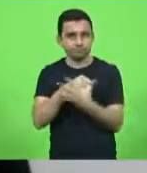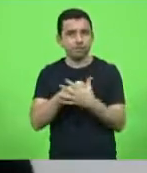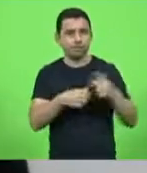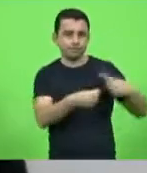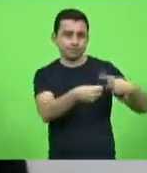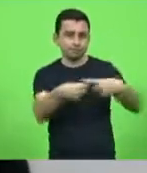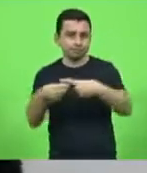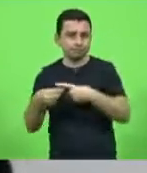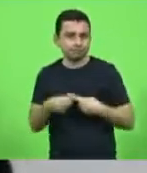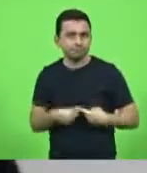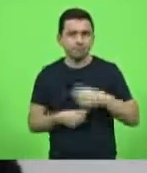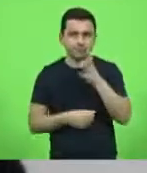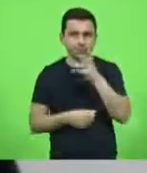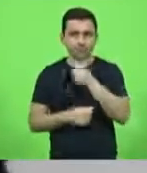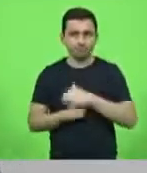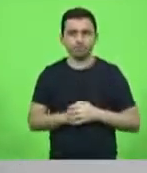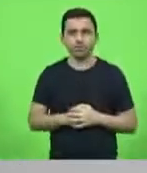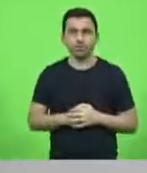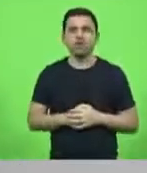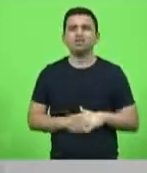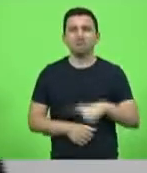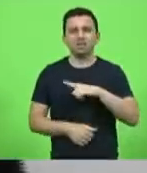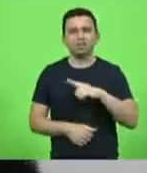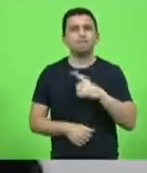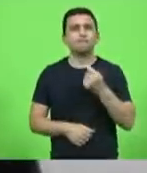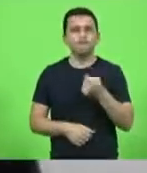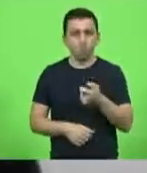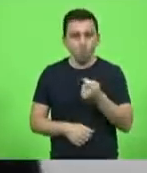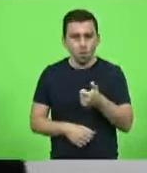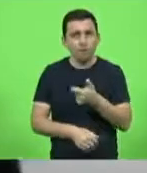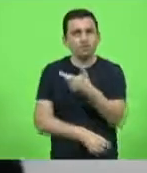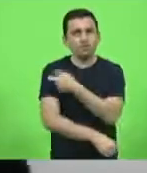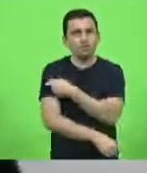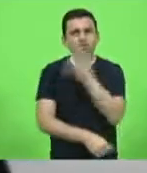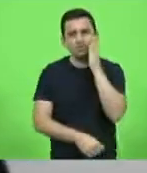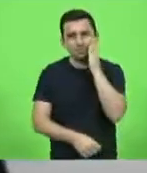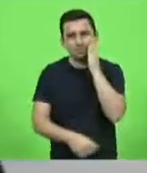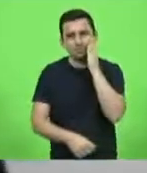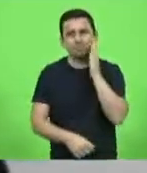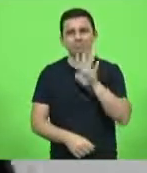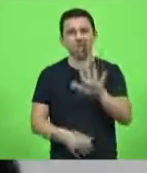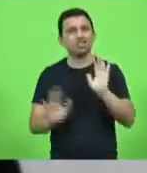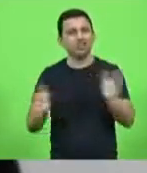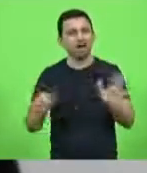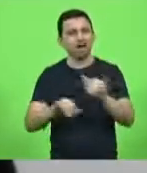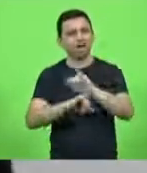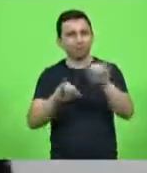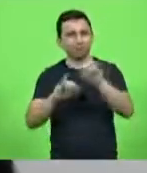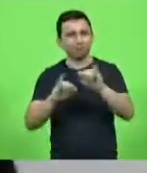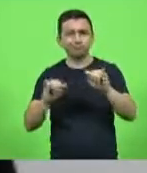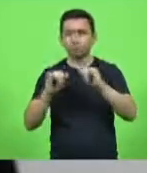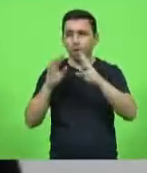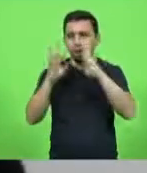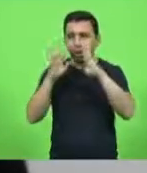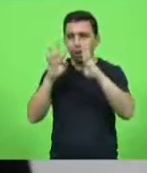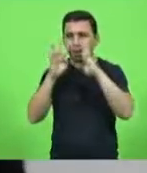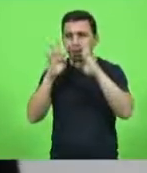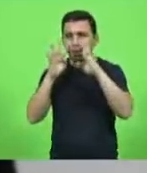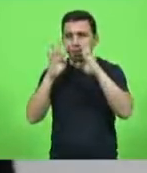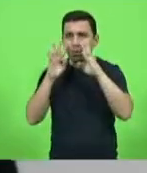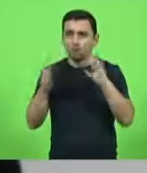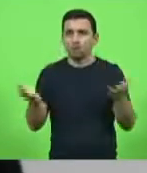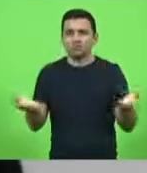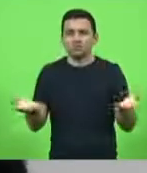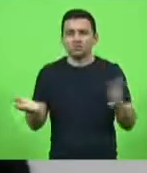é público e notório que são poucas as vacinas mais está ficando público e notório lamentável também